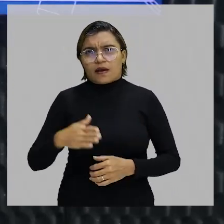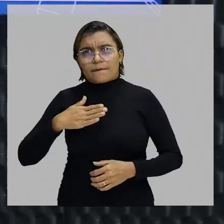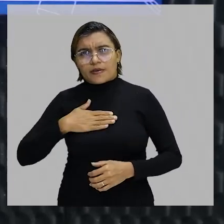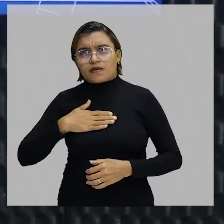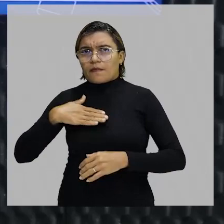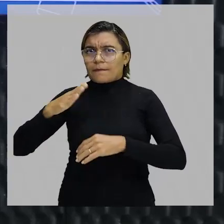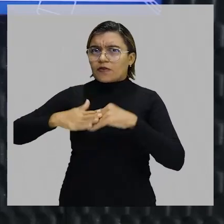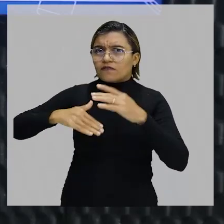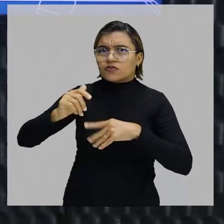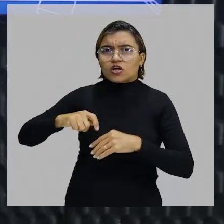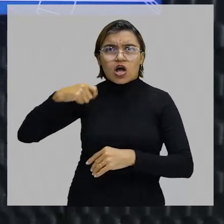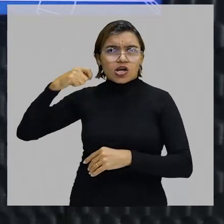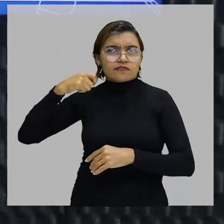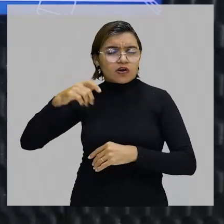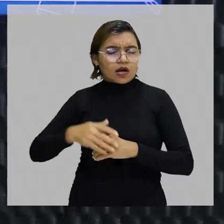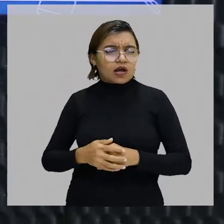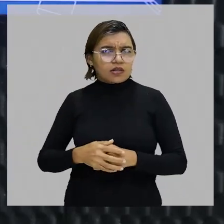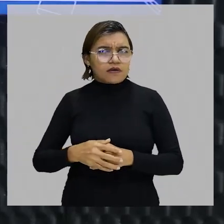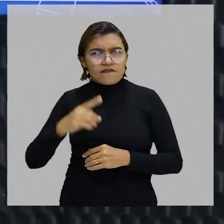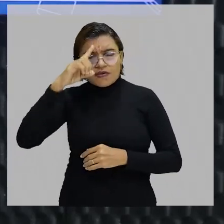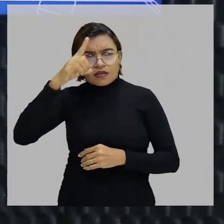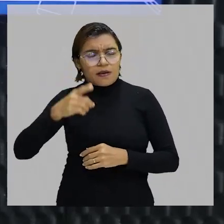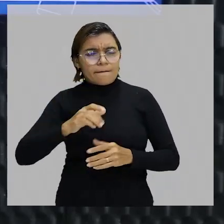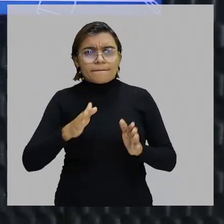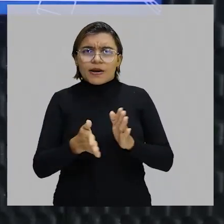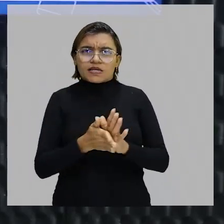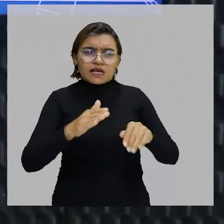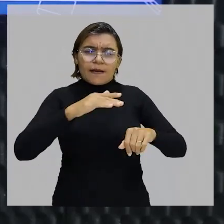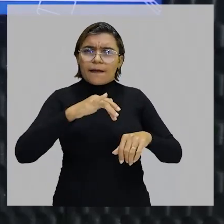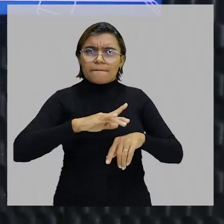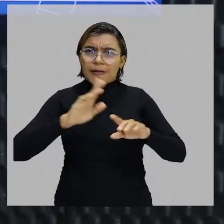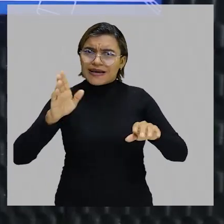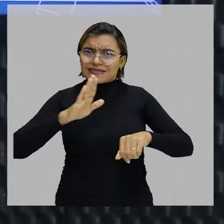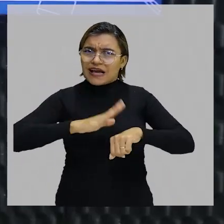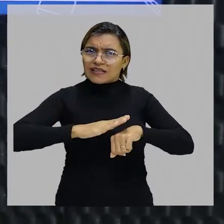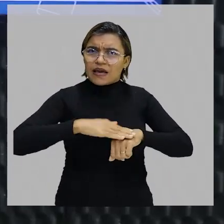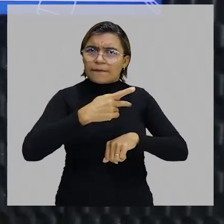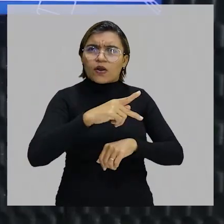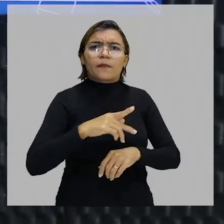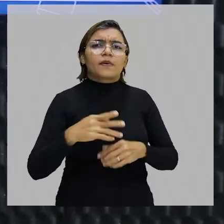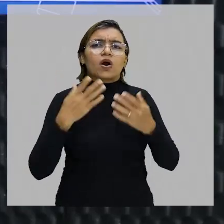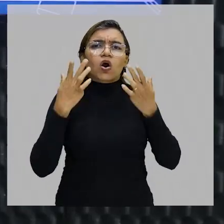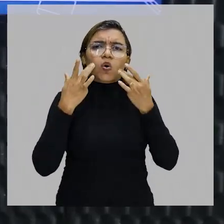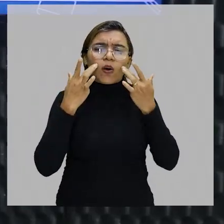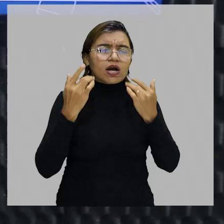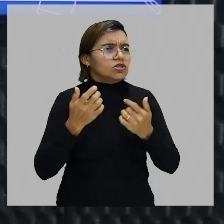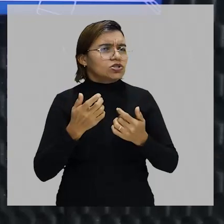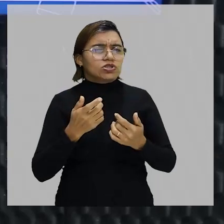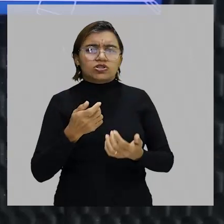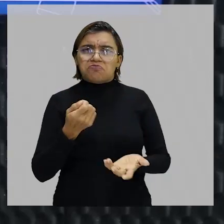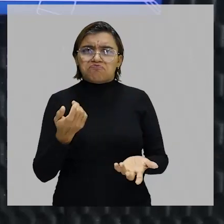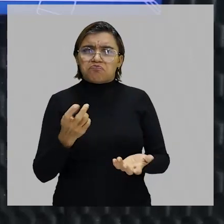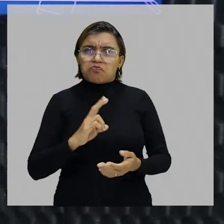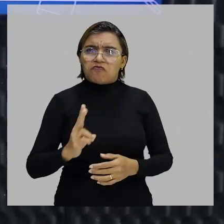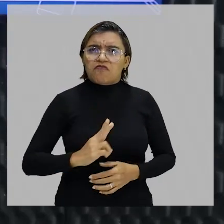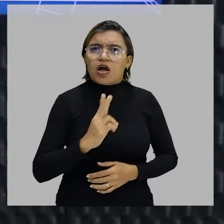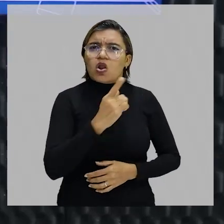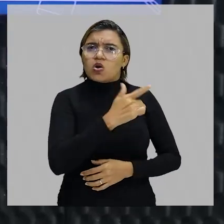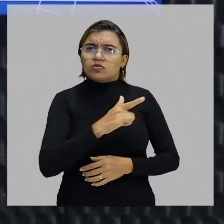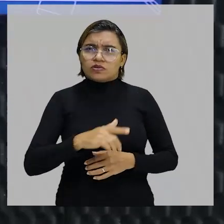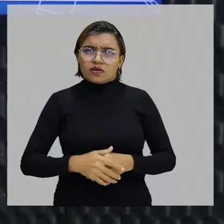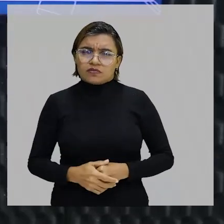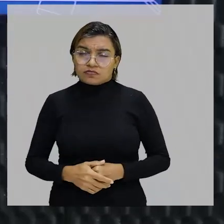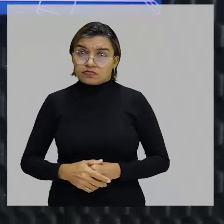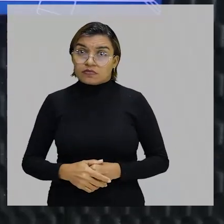advogado, nesse caso, vale a pena, mas a ideia do artista não é válida, ele tem que chegar ao produto final. Quer dizer, eu não vou pagar pela ideia dele,